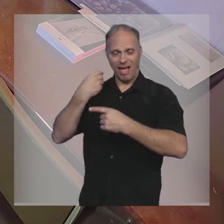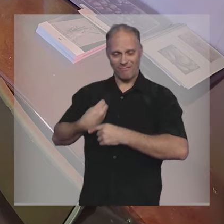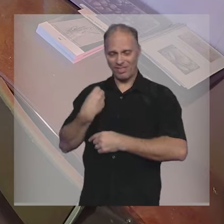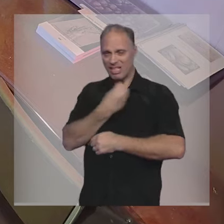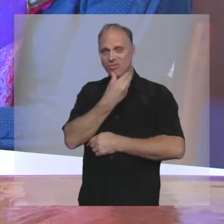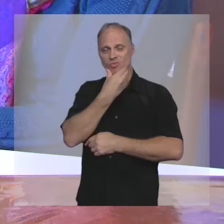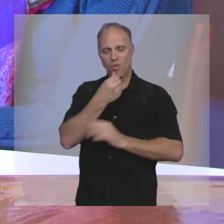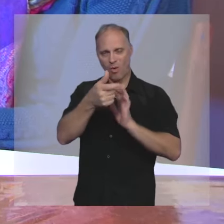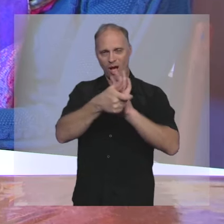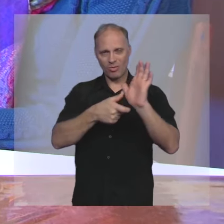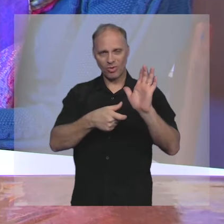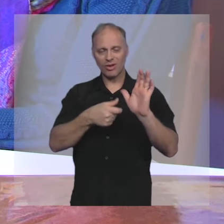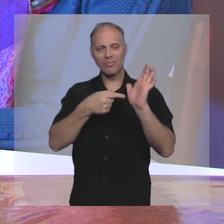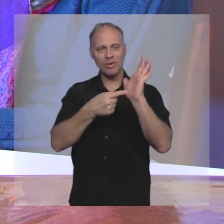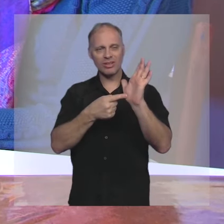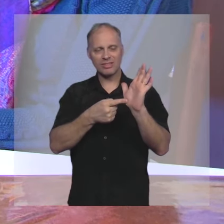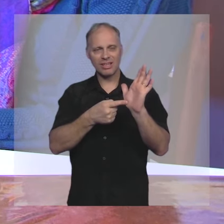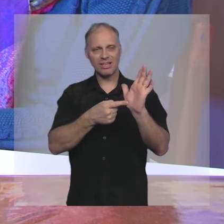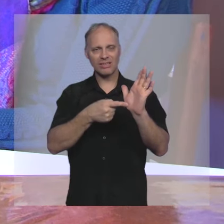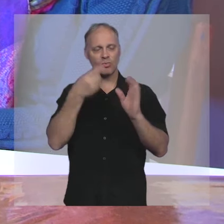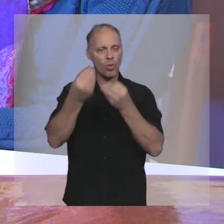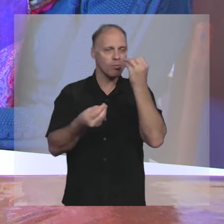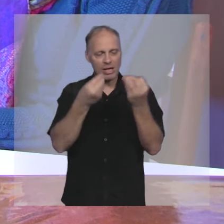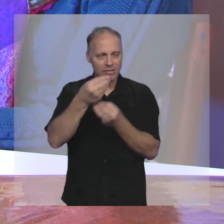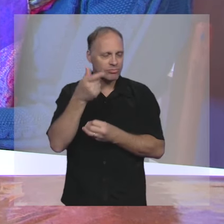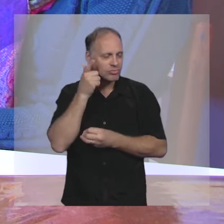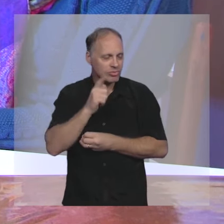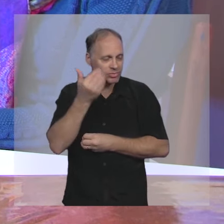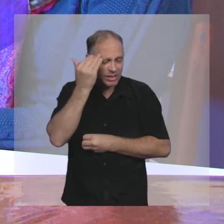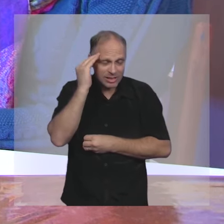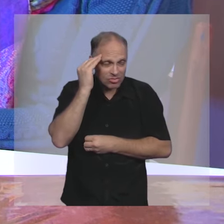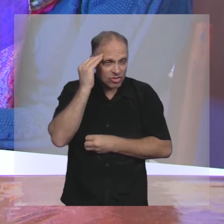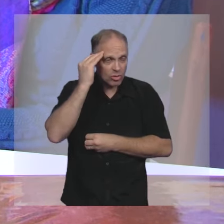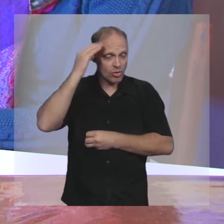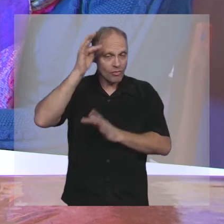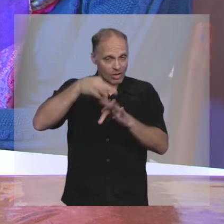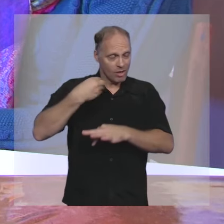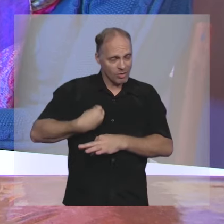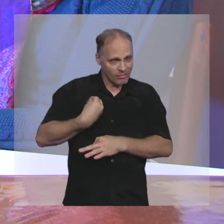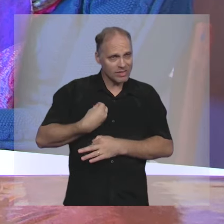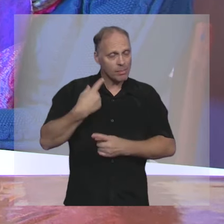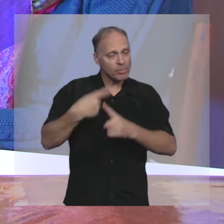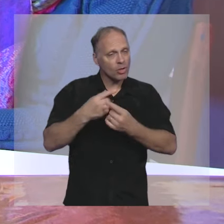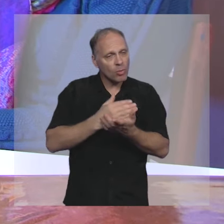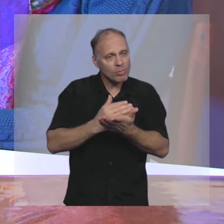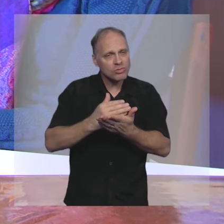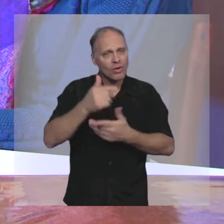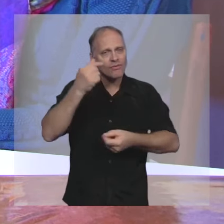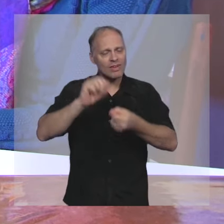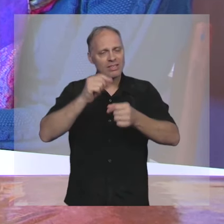mostra que ele não foi compreendido muito no final ali da vida dele, quando ele começou os trabalhos abstratos, né?